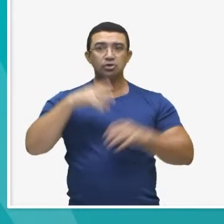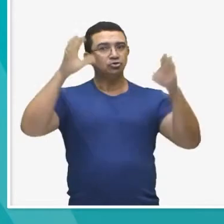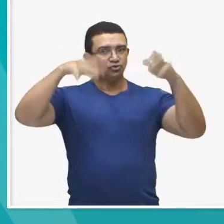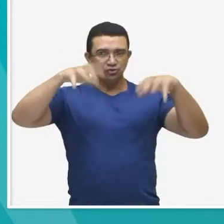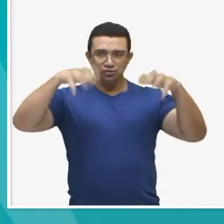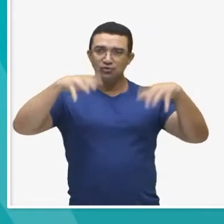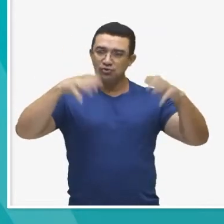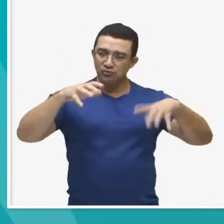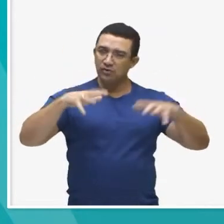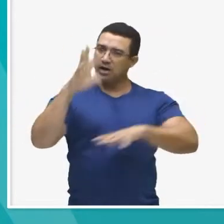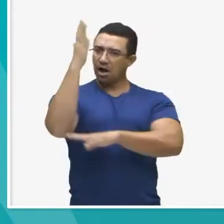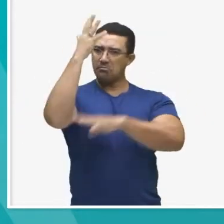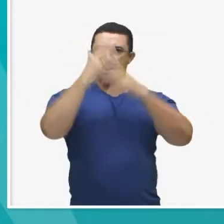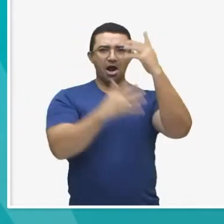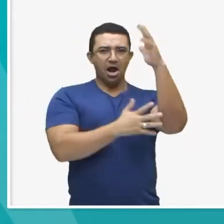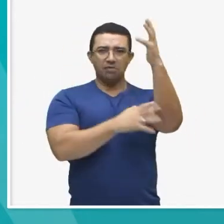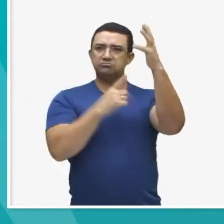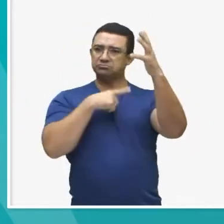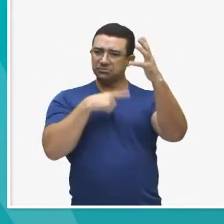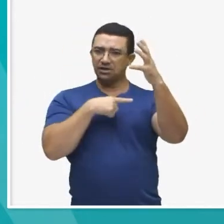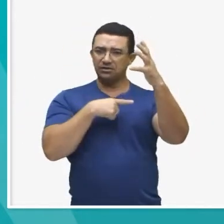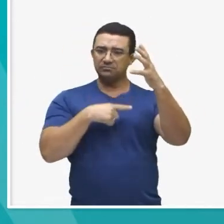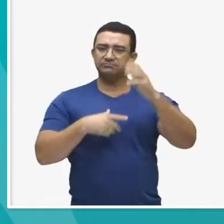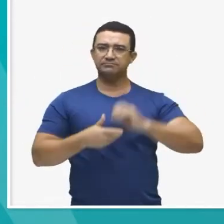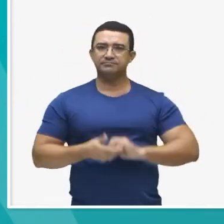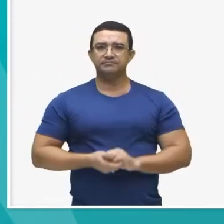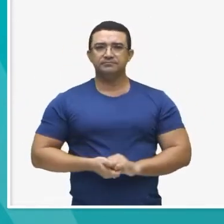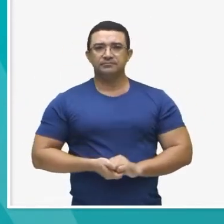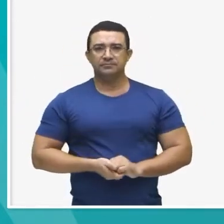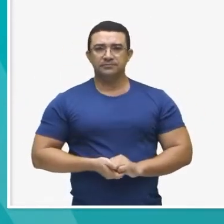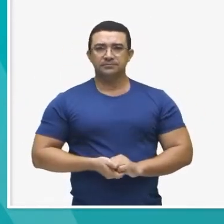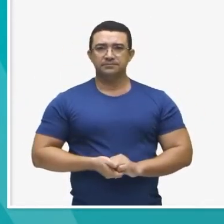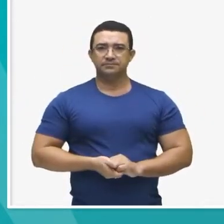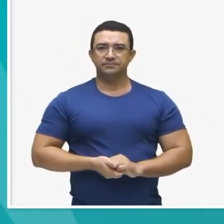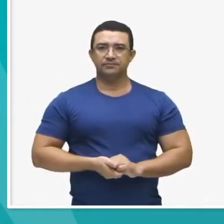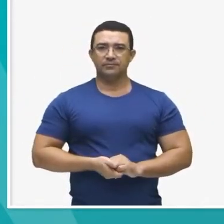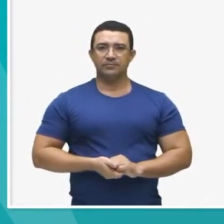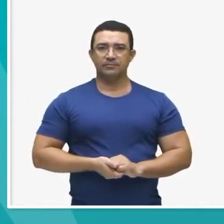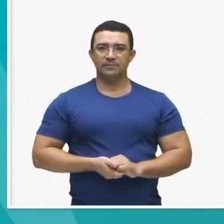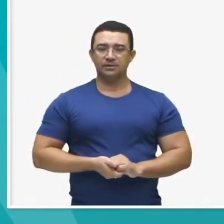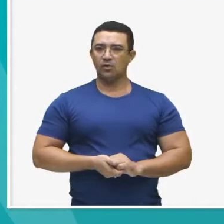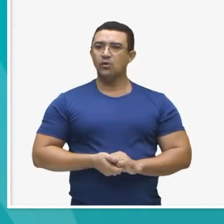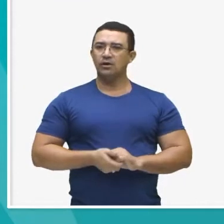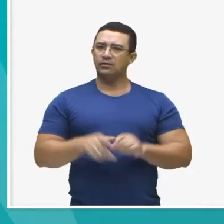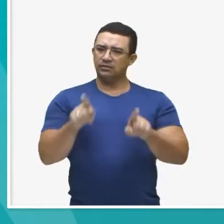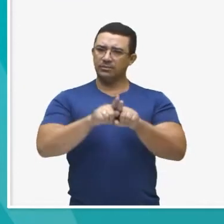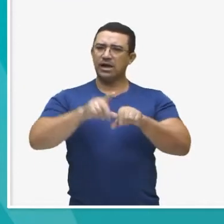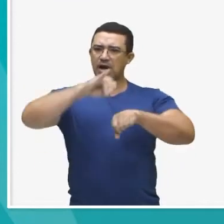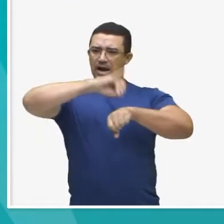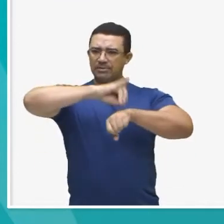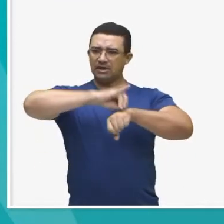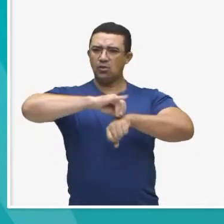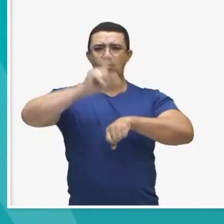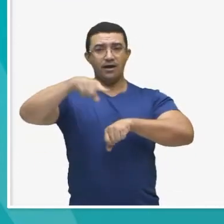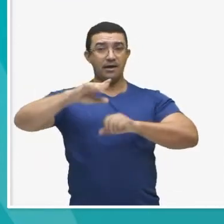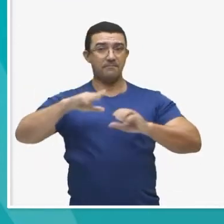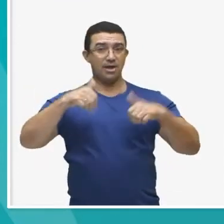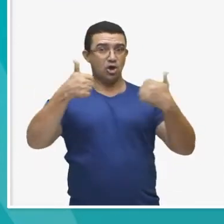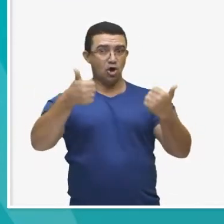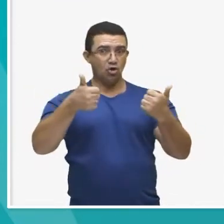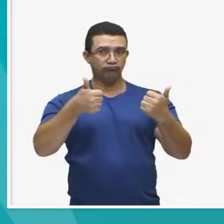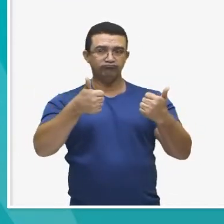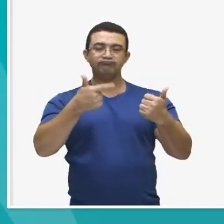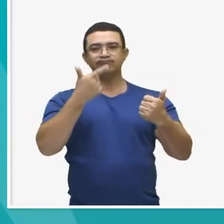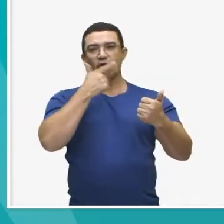região, normalmente, onde ficam as capitais nordestinas, né? Se tem melhores condições de vida, é possível plantar, né?